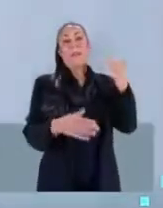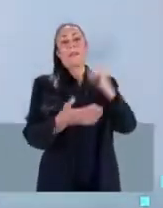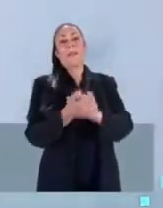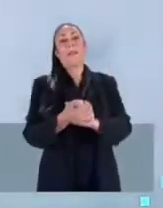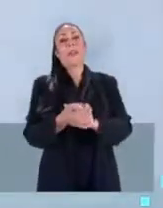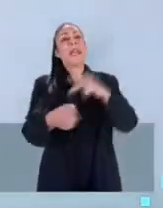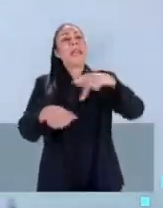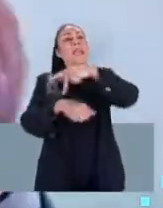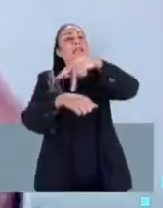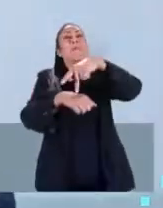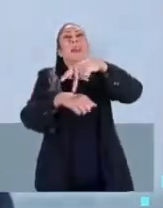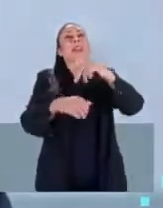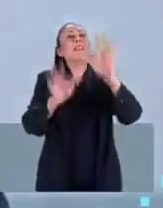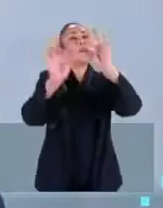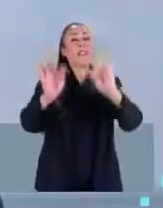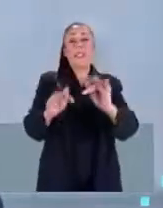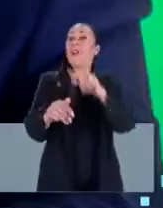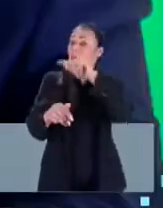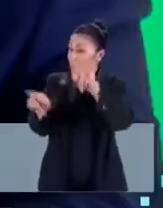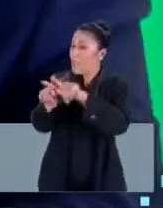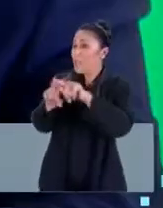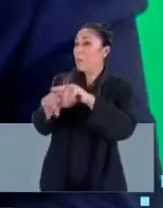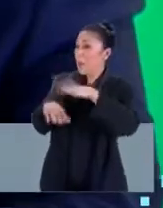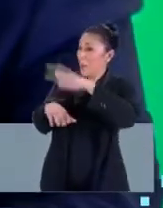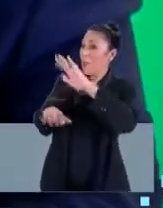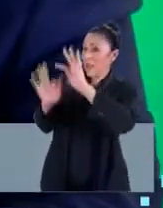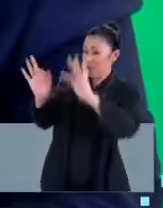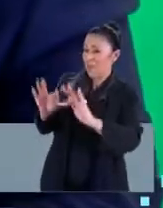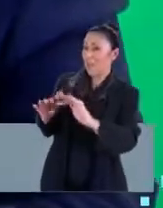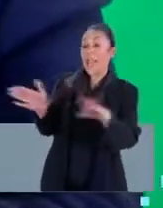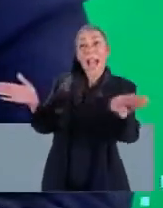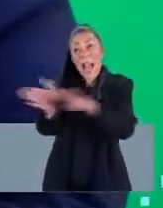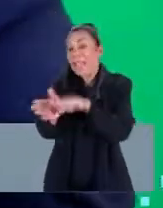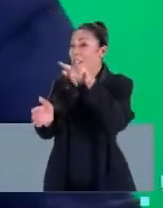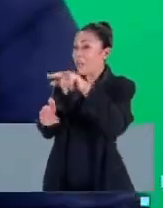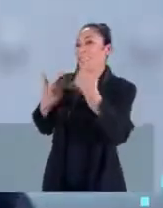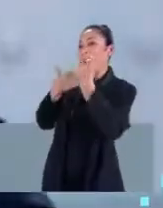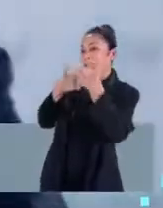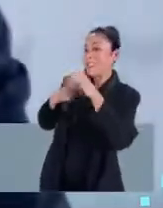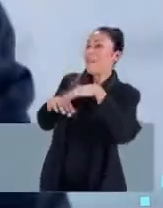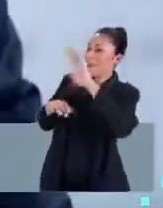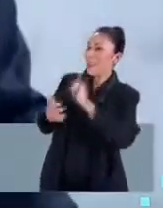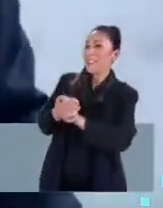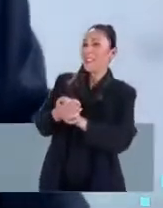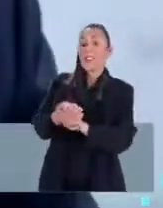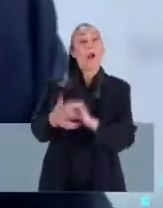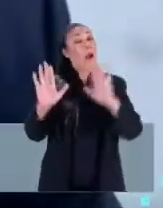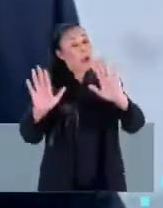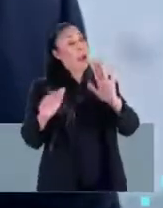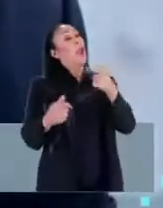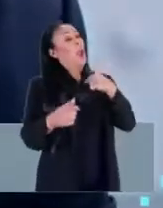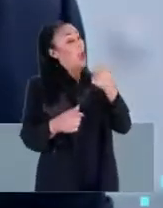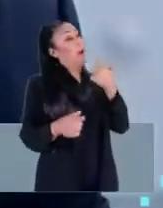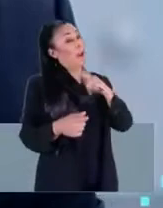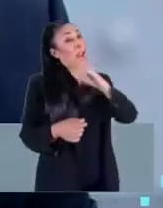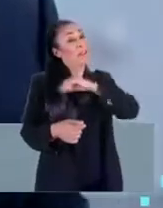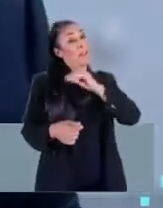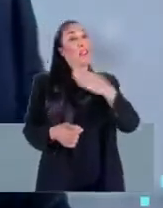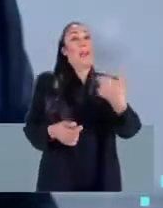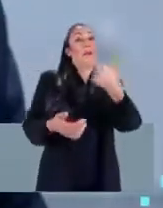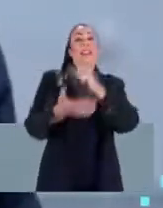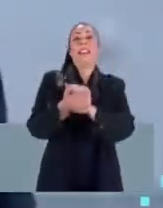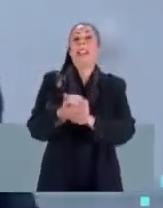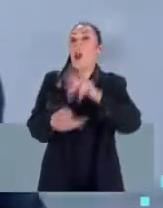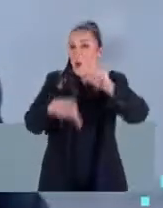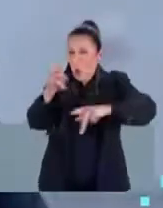Esse país era feliz. Até você era mais feliz. Até você dava mais risada. Até você sabia. Eu ganhava esse mais. Esse povo que